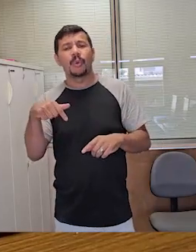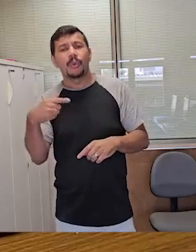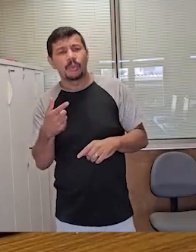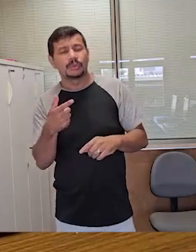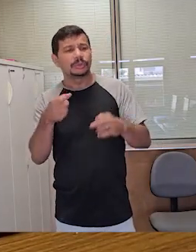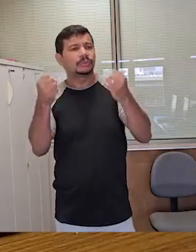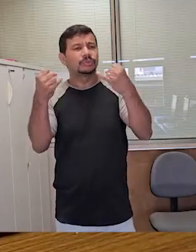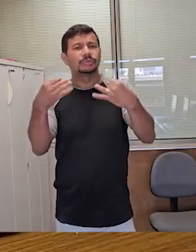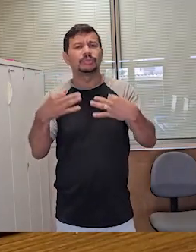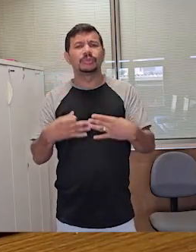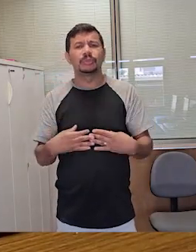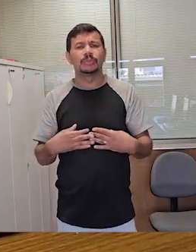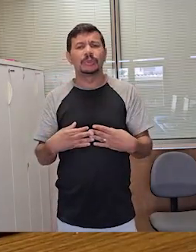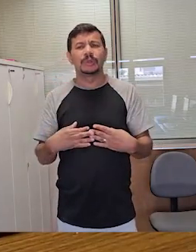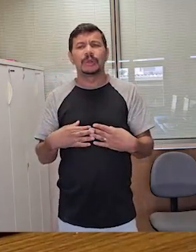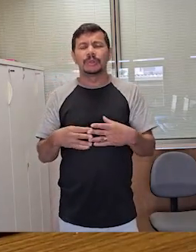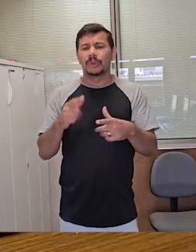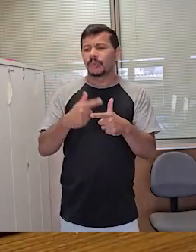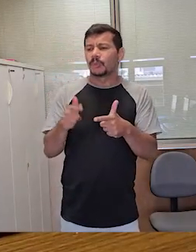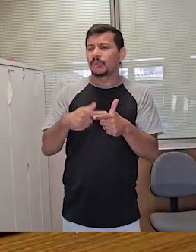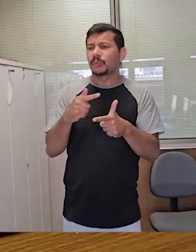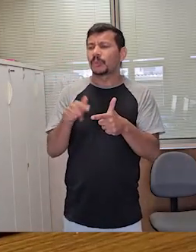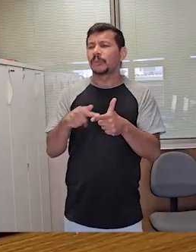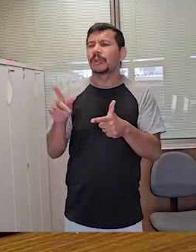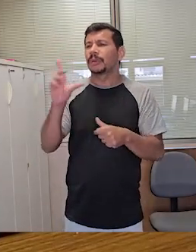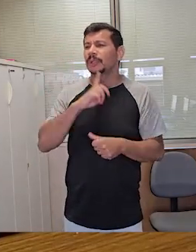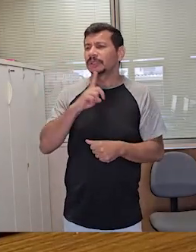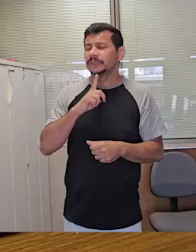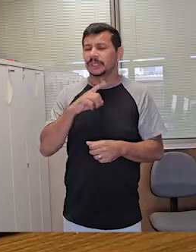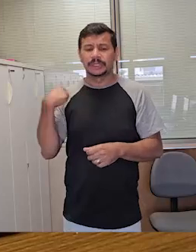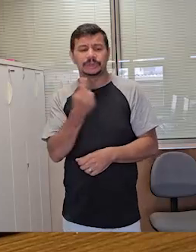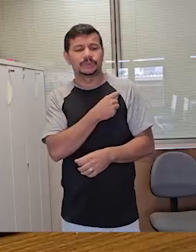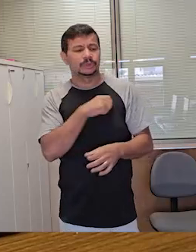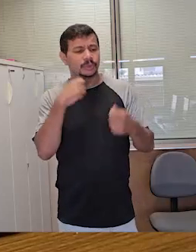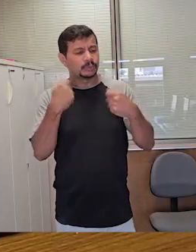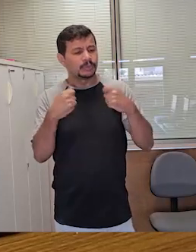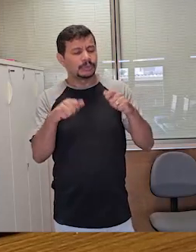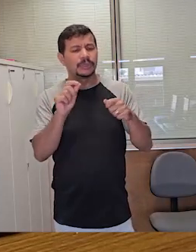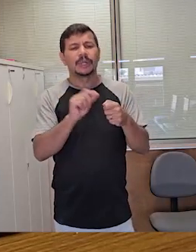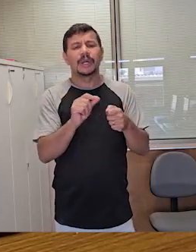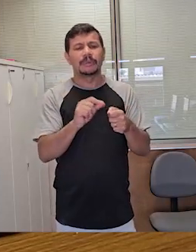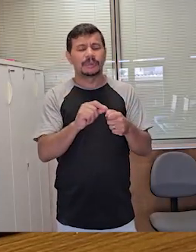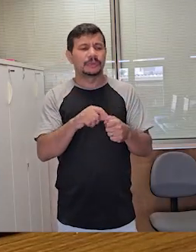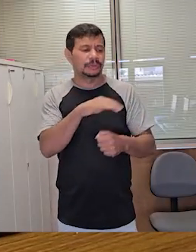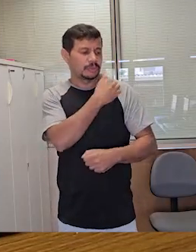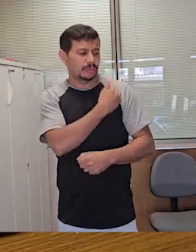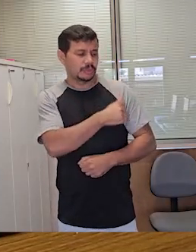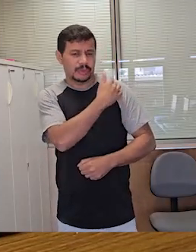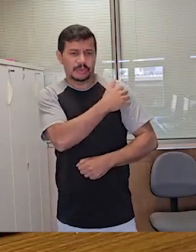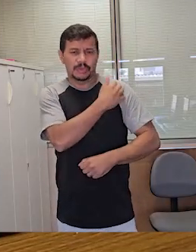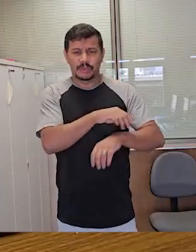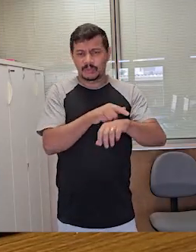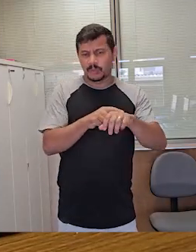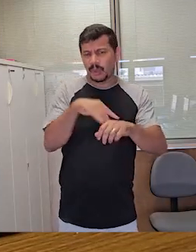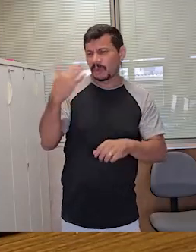Outra que você citou são alguns problemas, um diagnóstico que a gente tem que fazer, que é as LER, né?